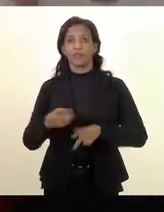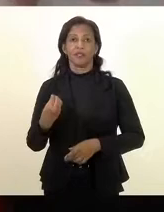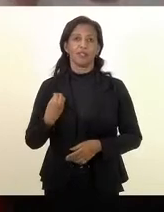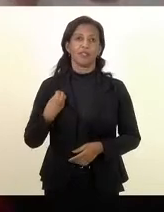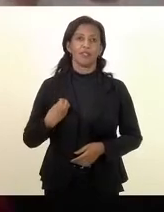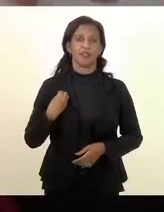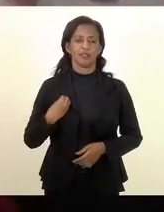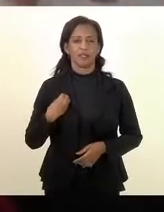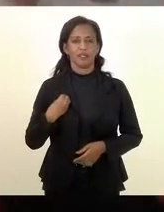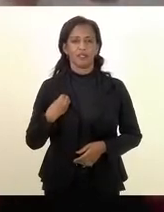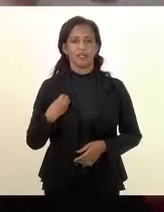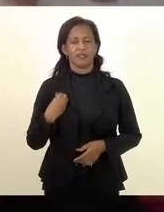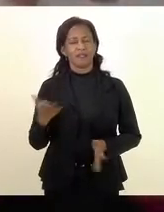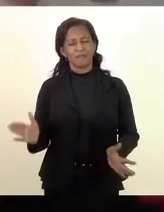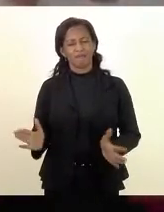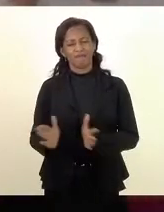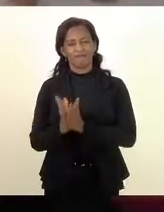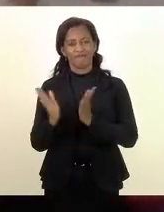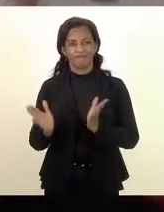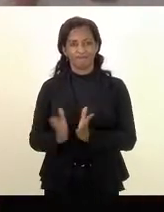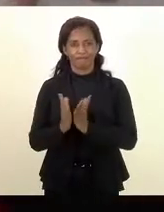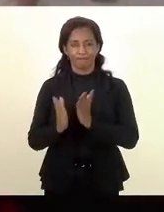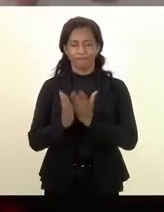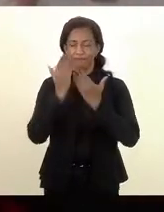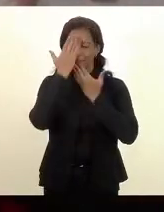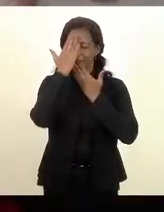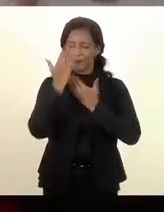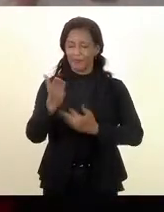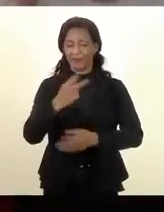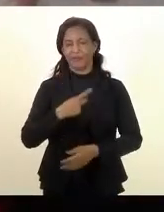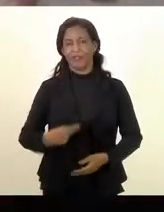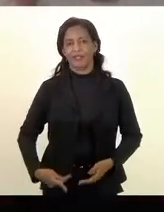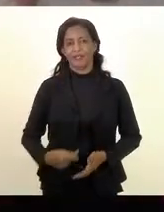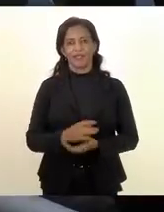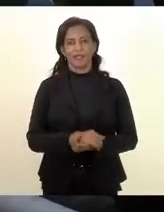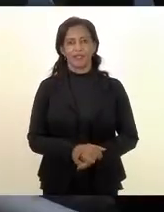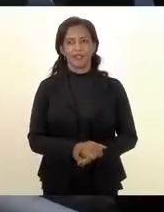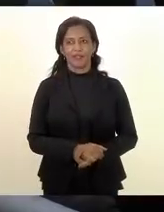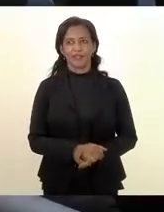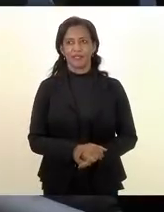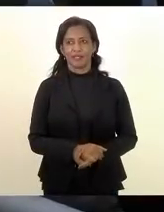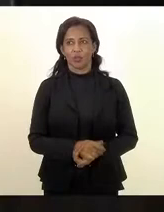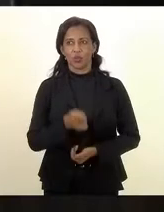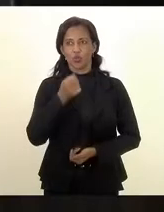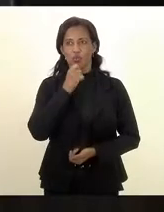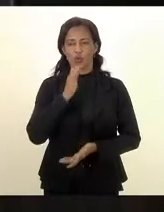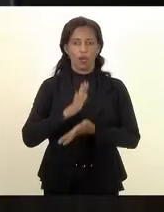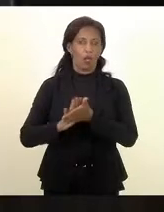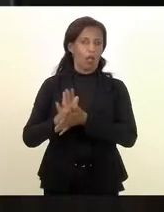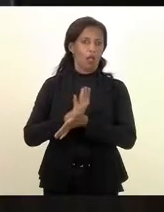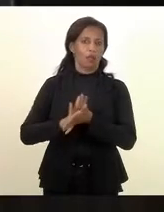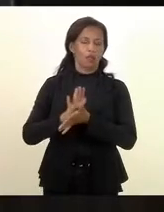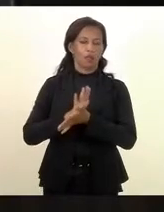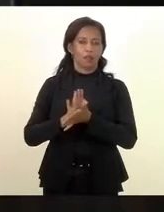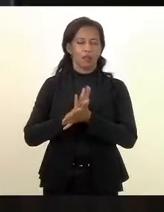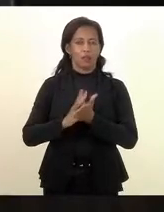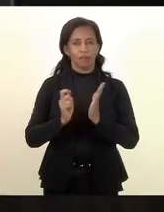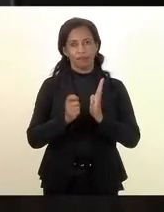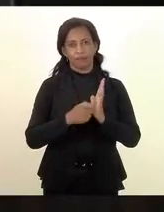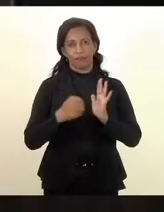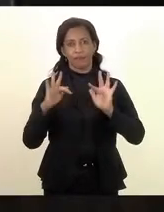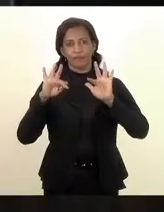vivem em extrema vulnerabilidade muito obrigada não havendo mais oradores escritos